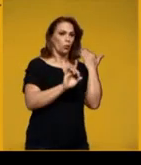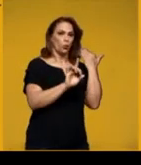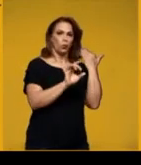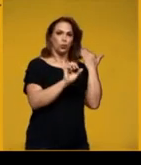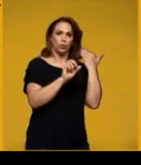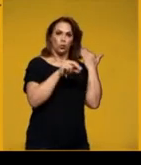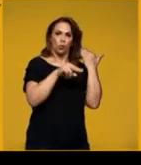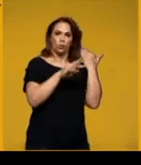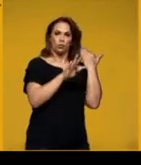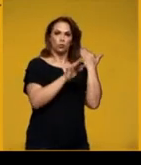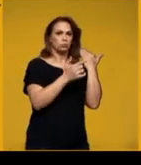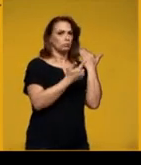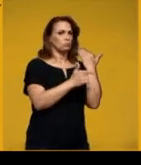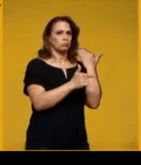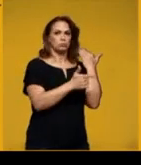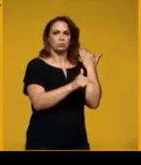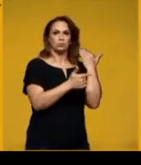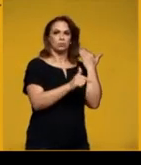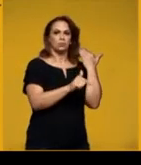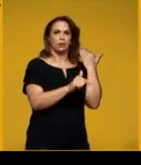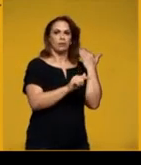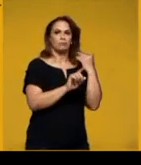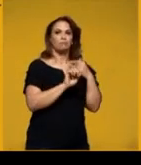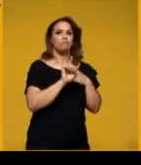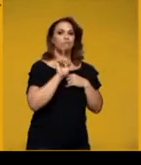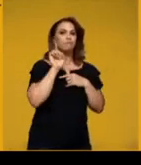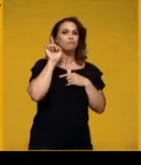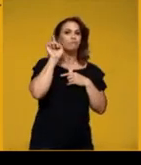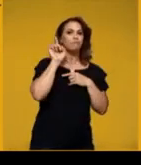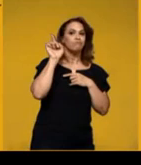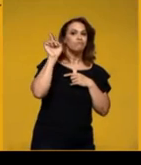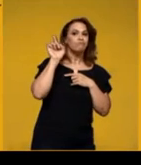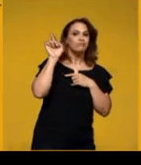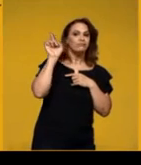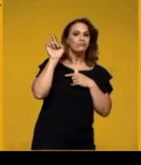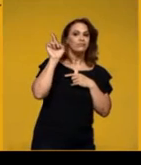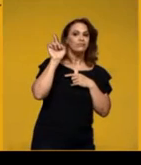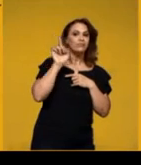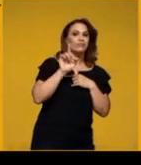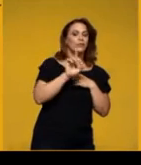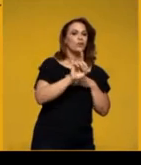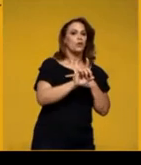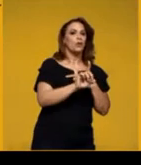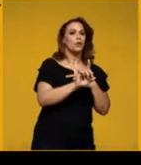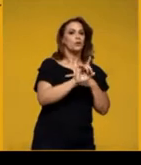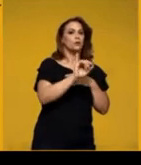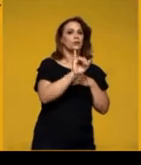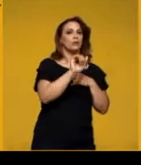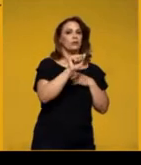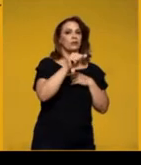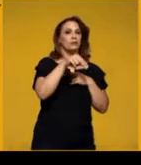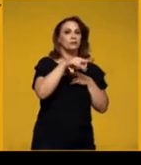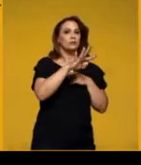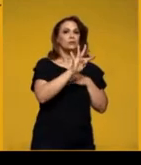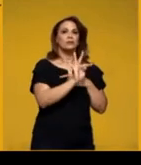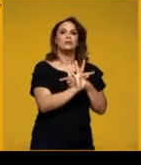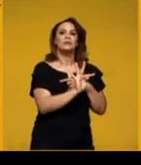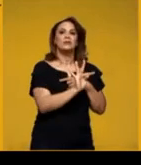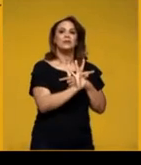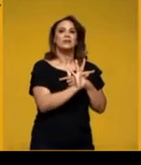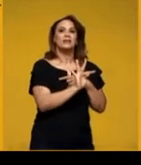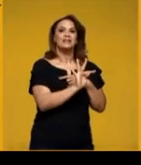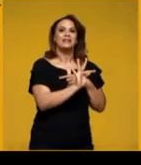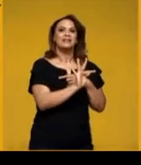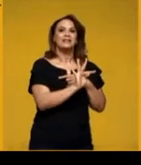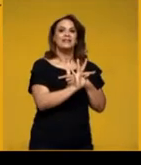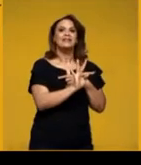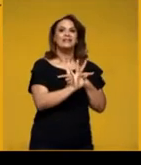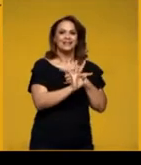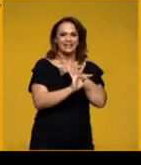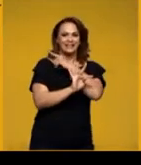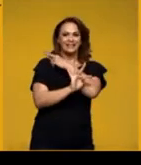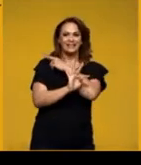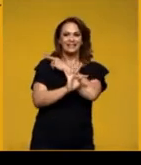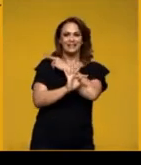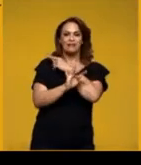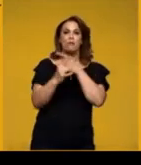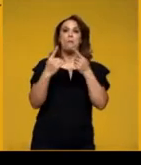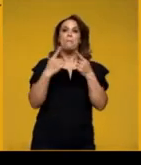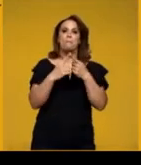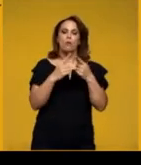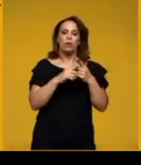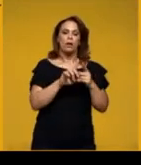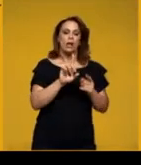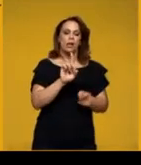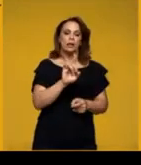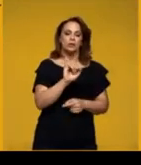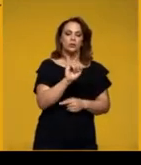didn't. Lembrando que o didn't é o did, o verbo auxiliar did, mais o not